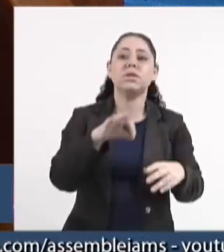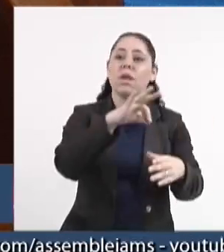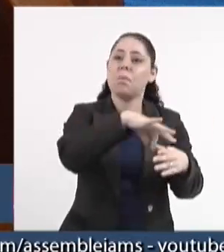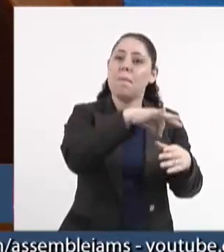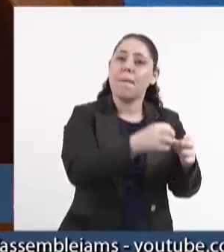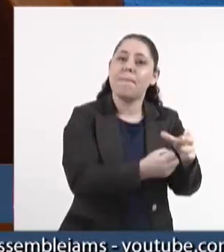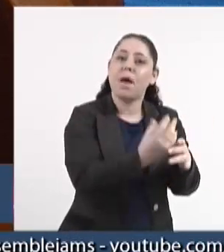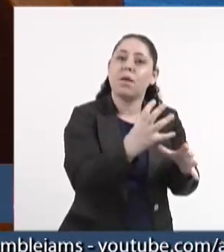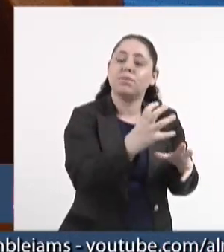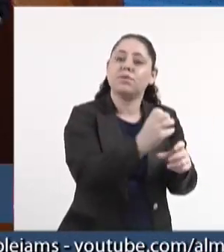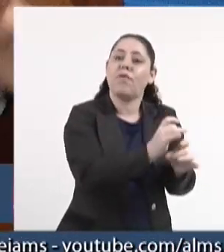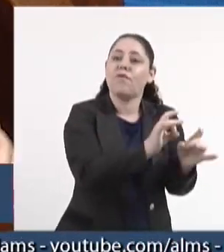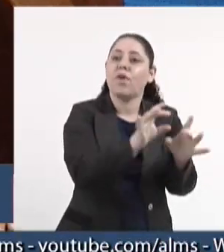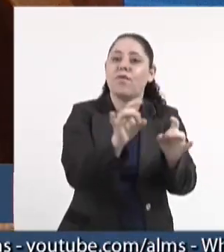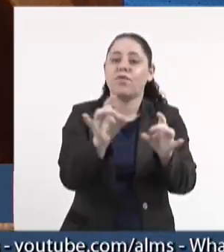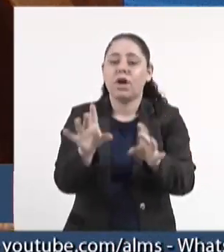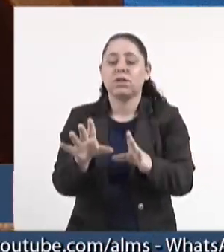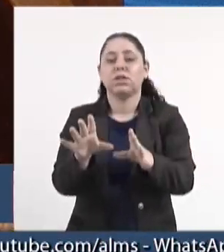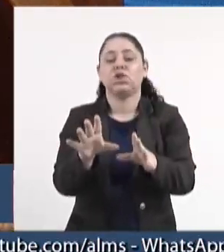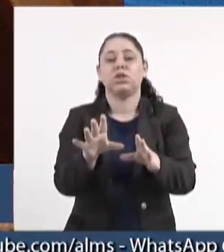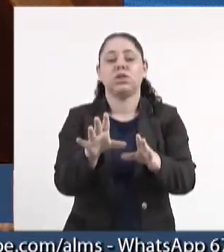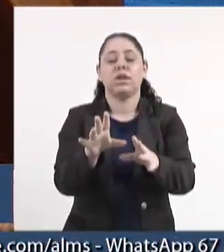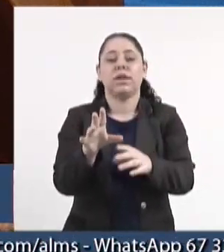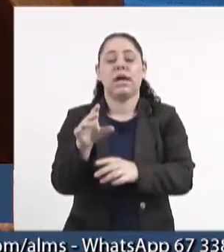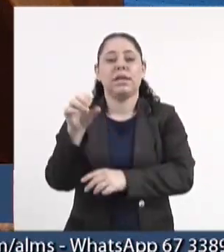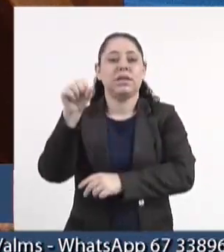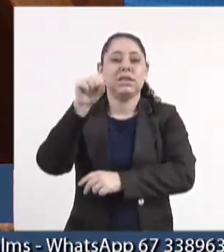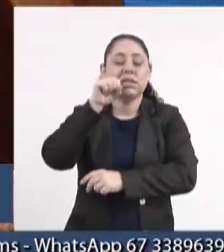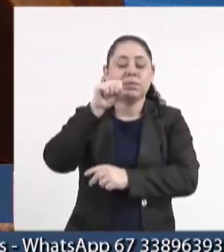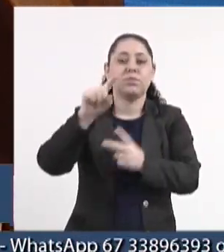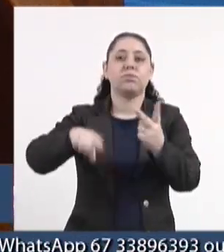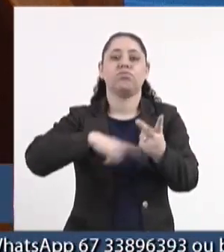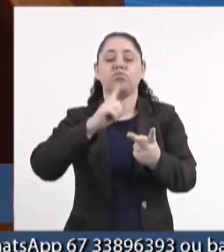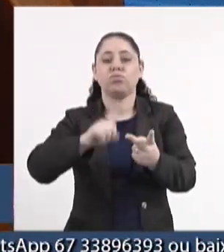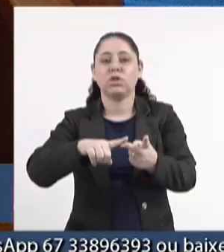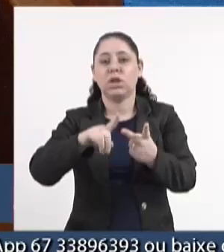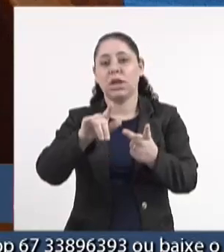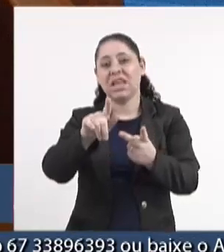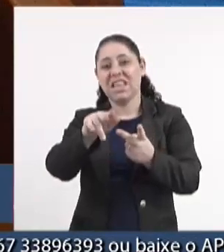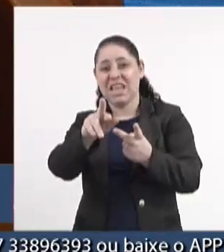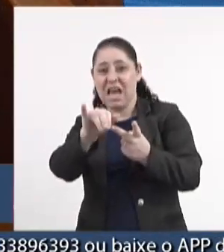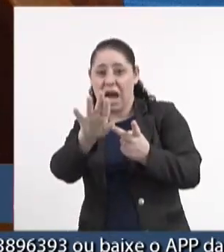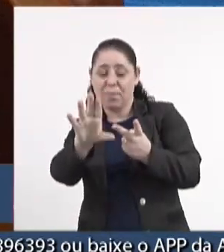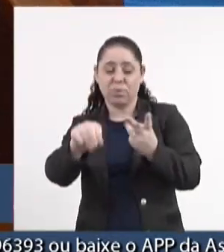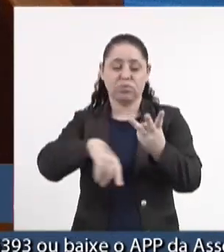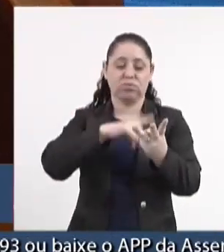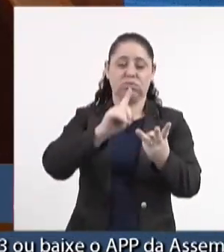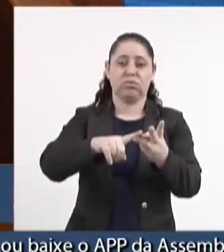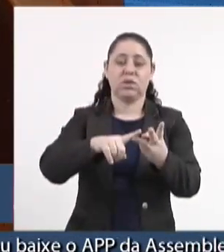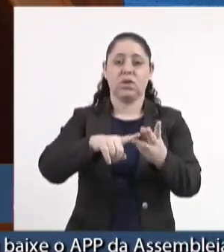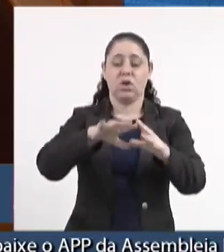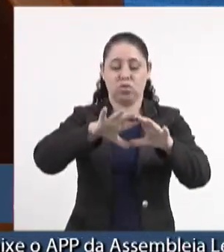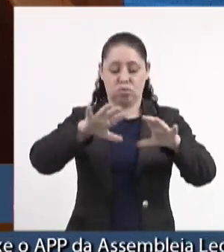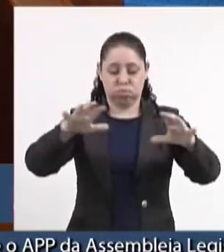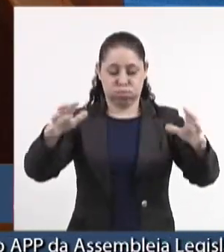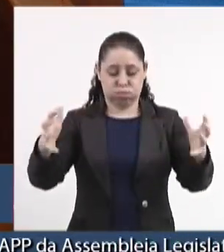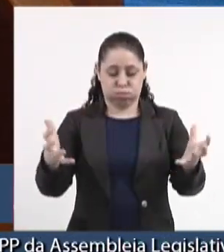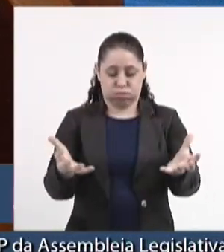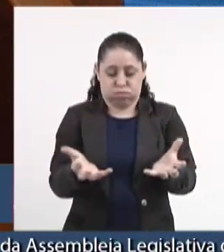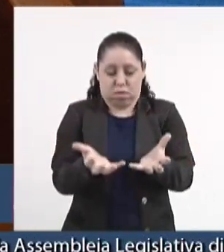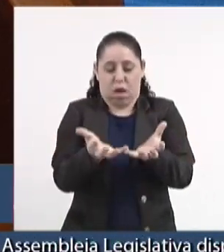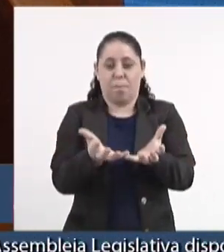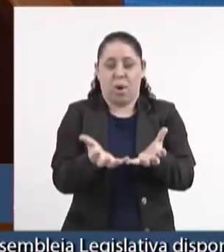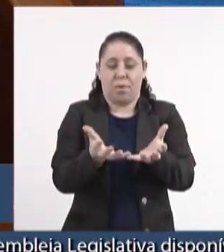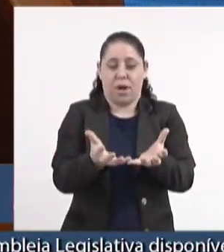precisam, quanto que eles vendem de cenoura, quanto que eles vendem de quiabo, quanto que vendem de abóbora, fazer